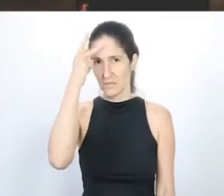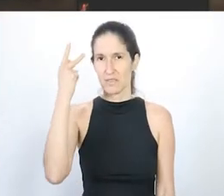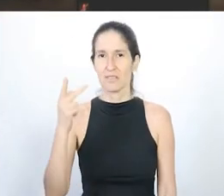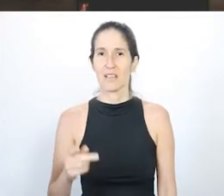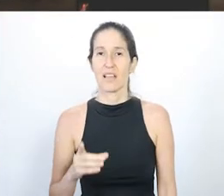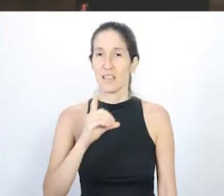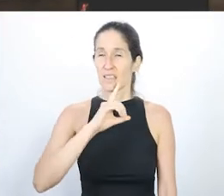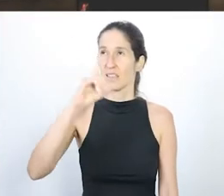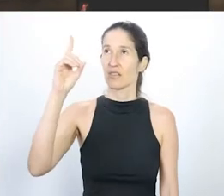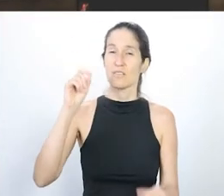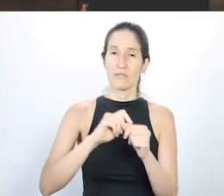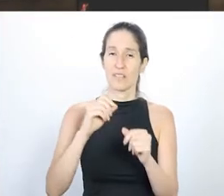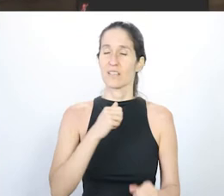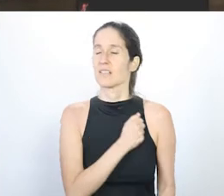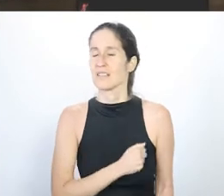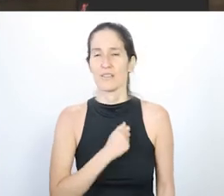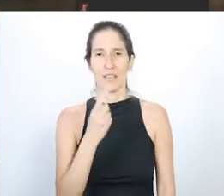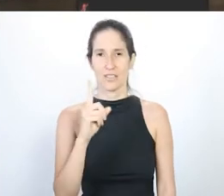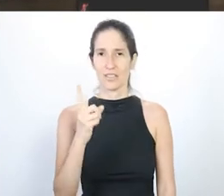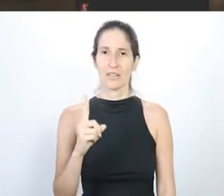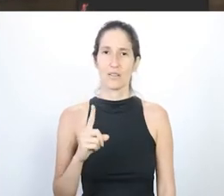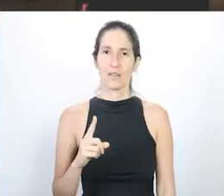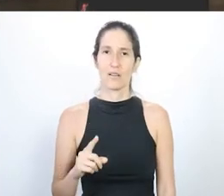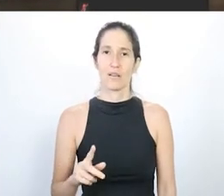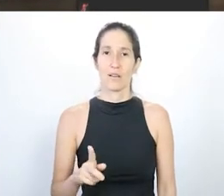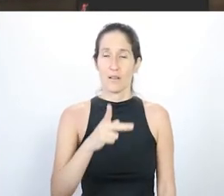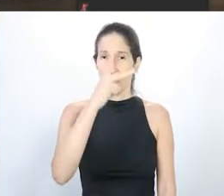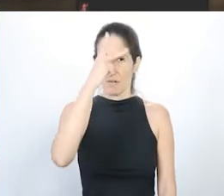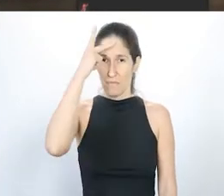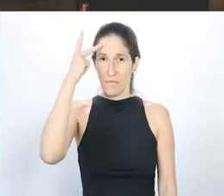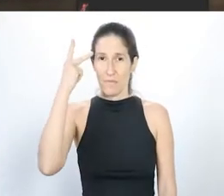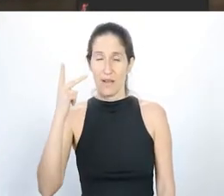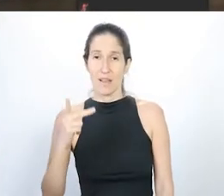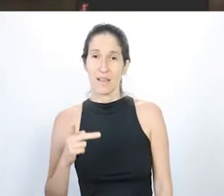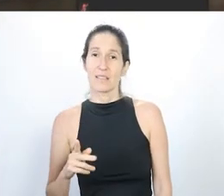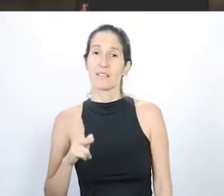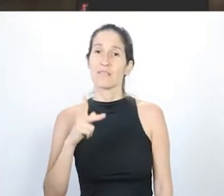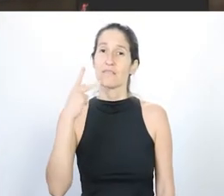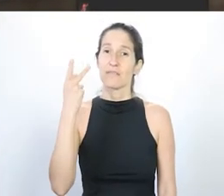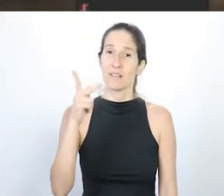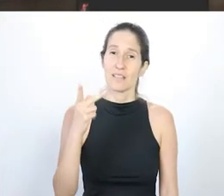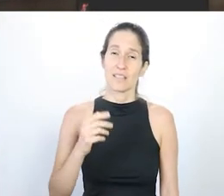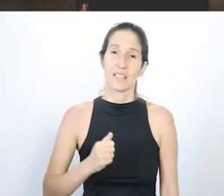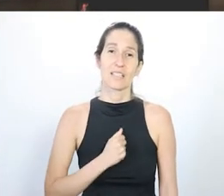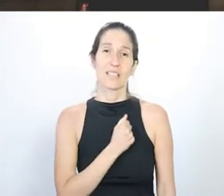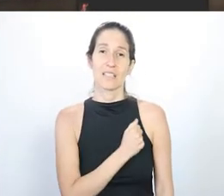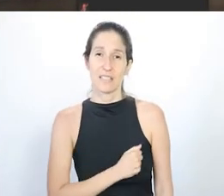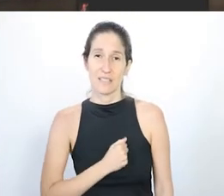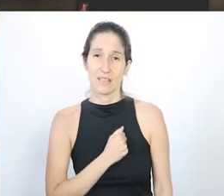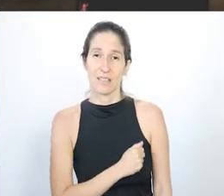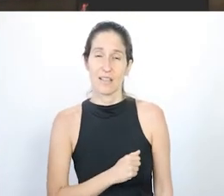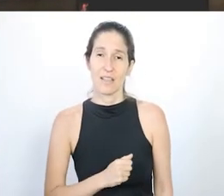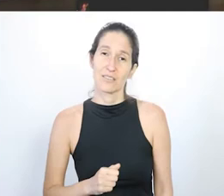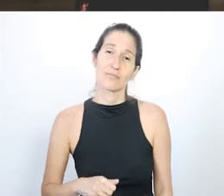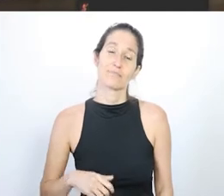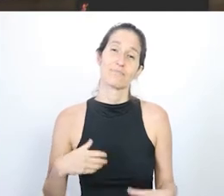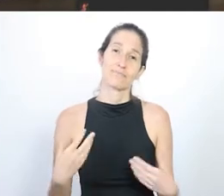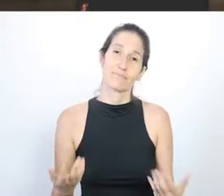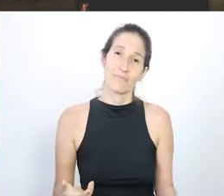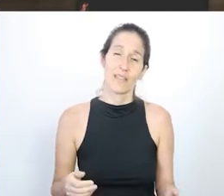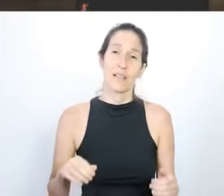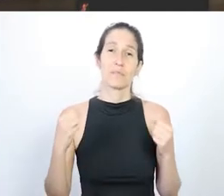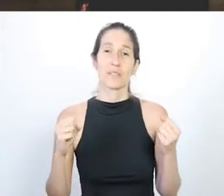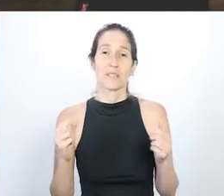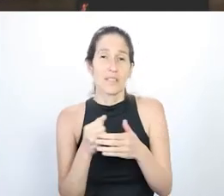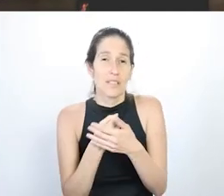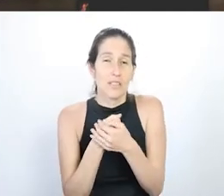homem: você tem o direito de encontrar as suas saídas, né? Encontrar seus becos para se esconder e, de vez em quando, se defender, até